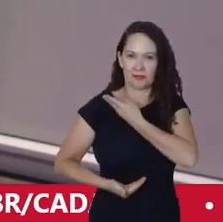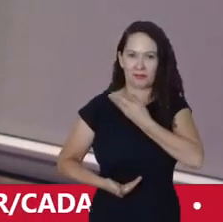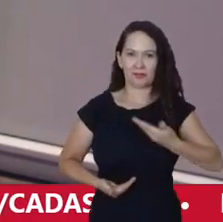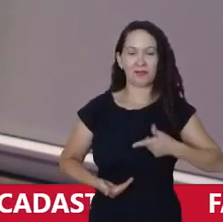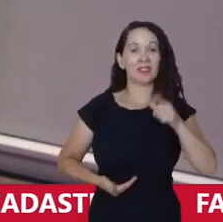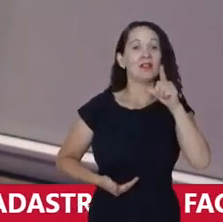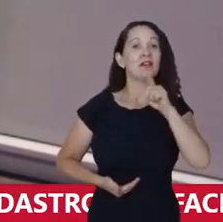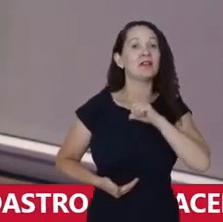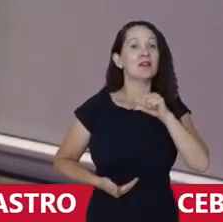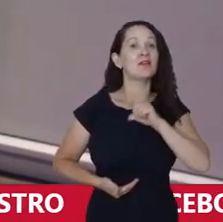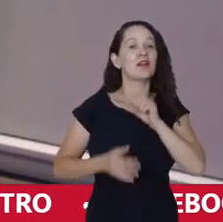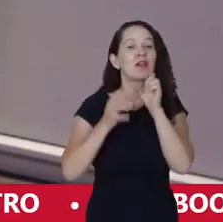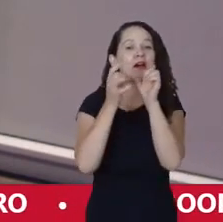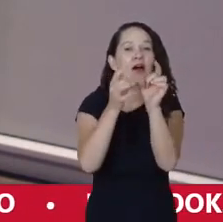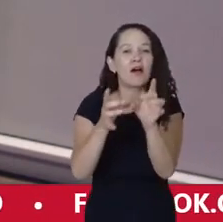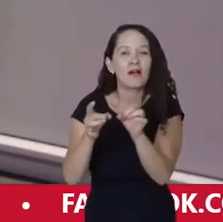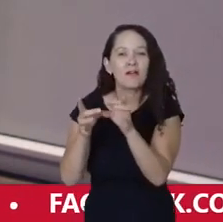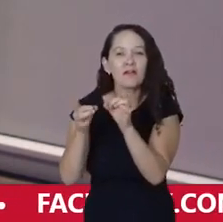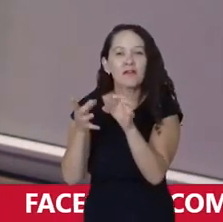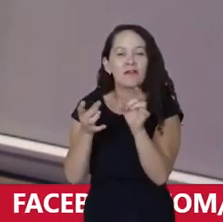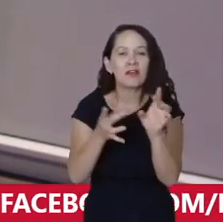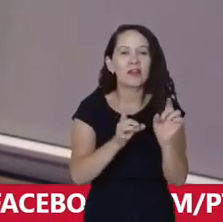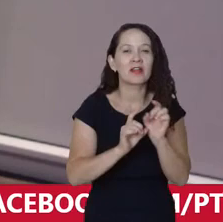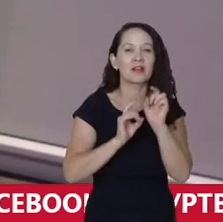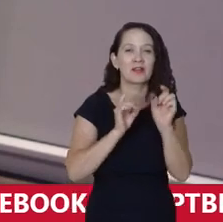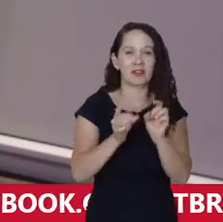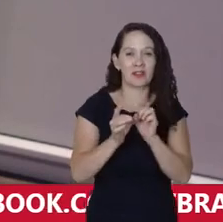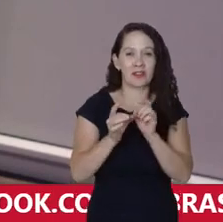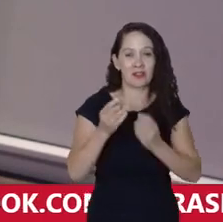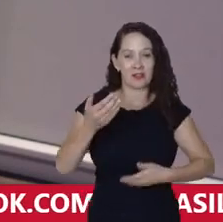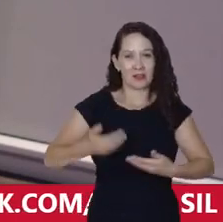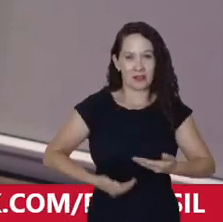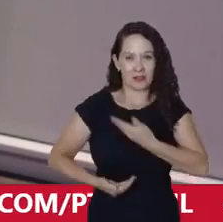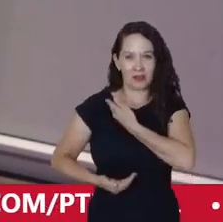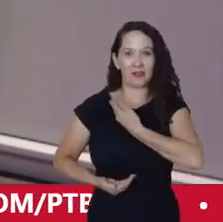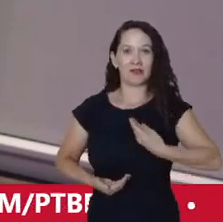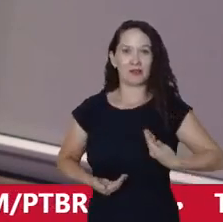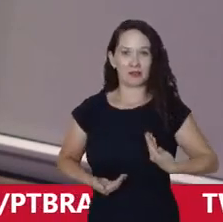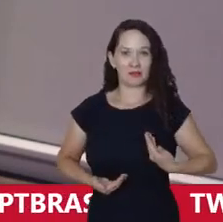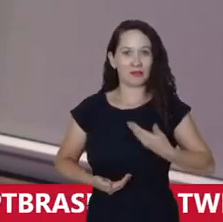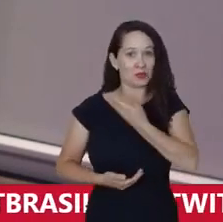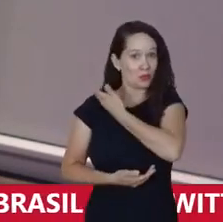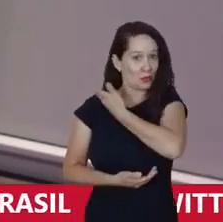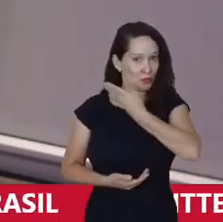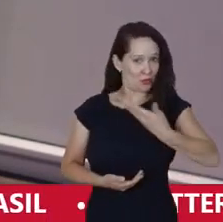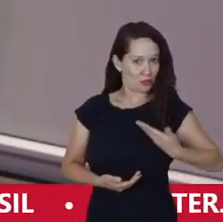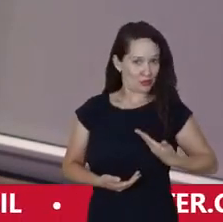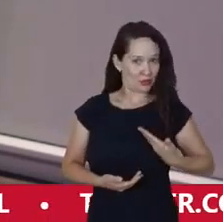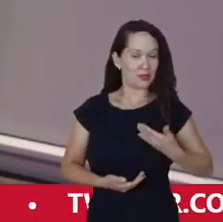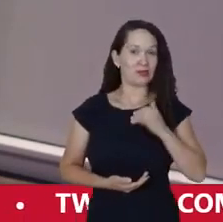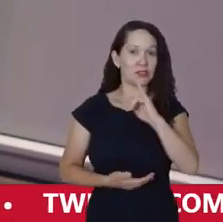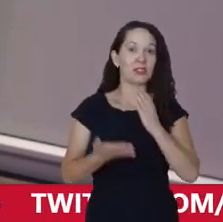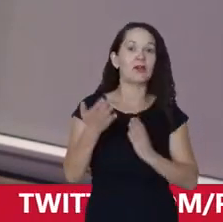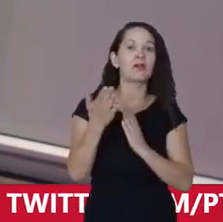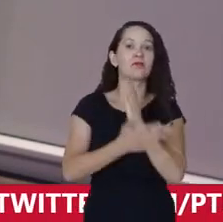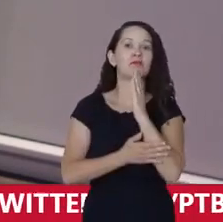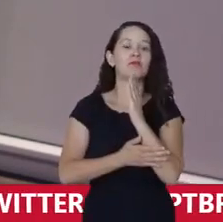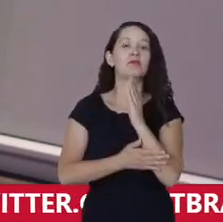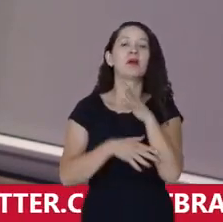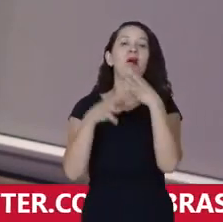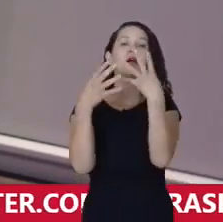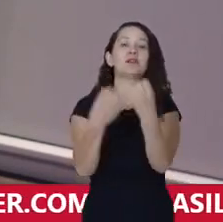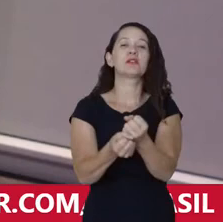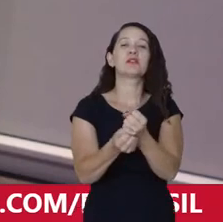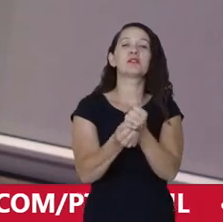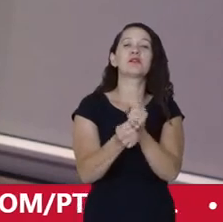processo de privatização absoluta da prestação de serviço público. O governo, caso isso seja aprovado, está